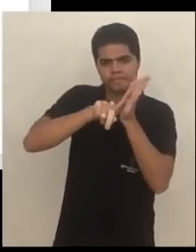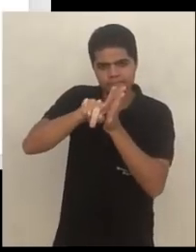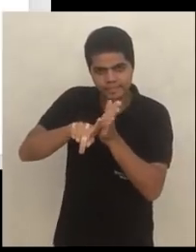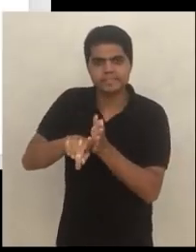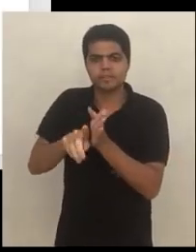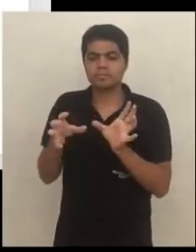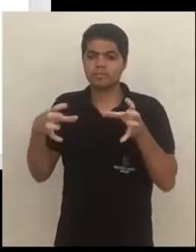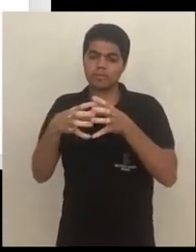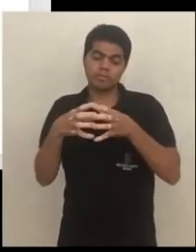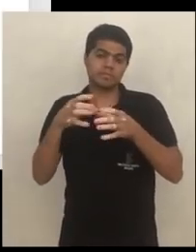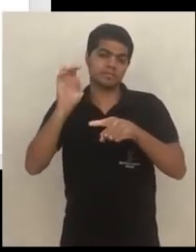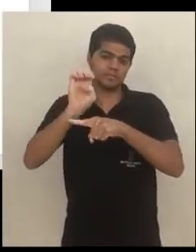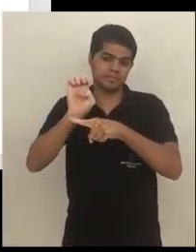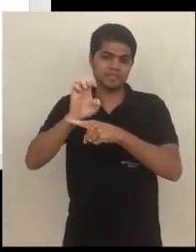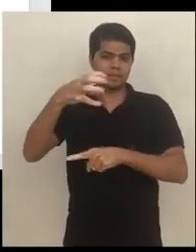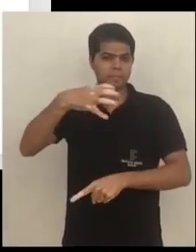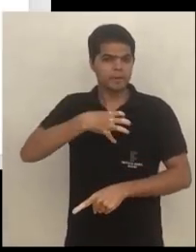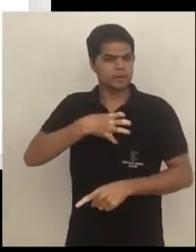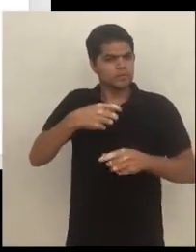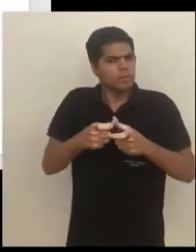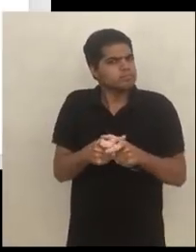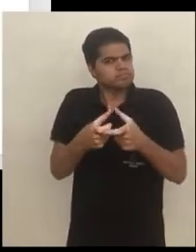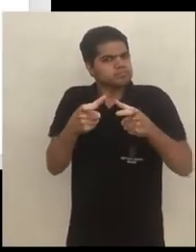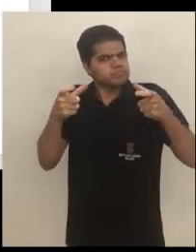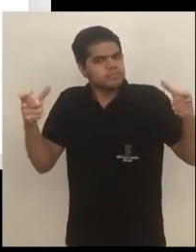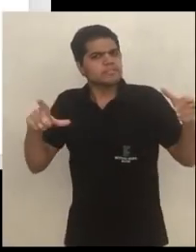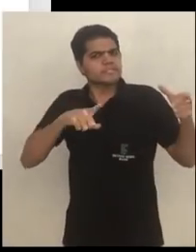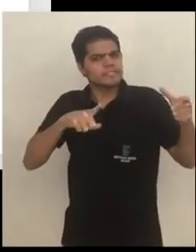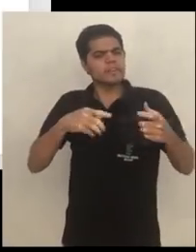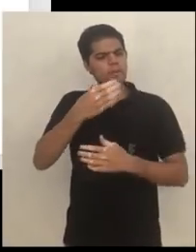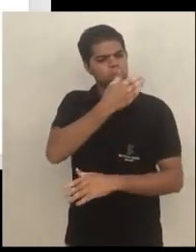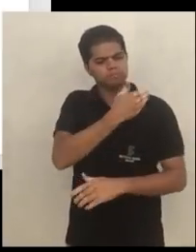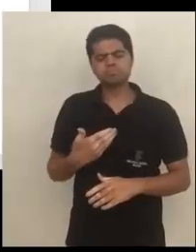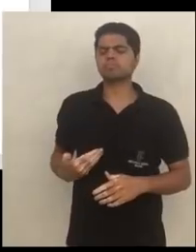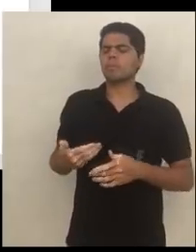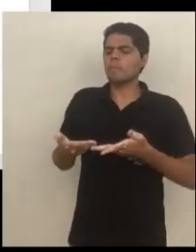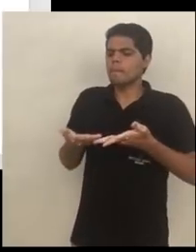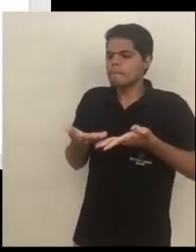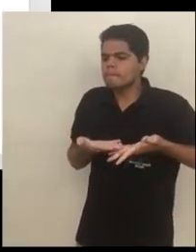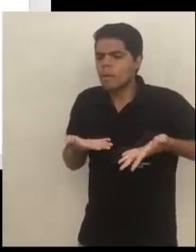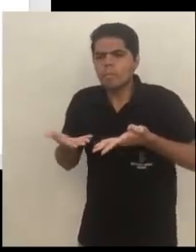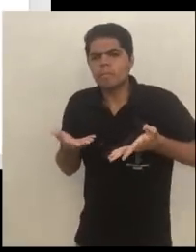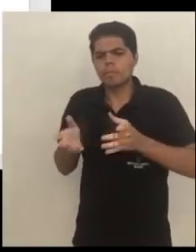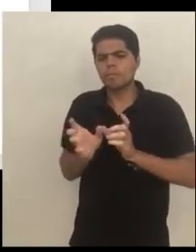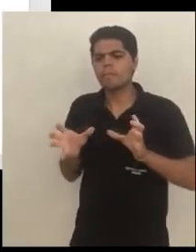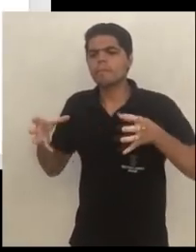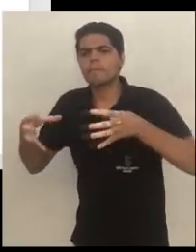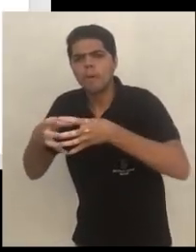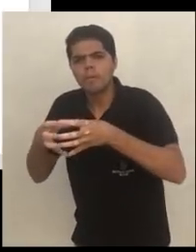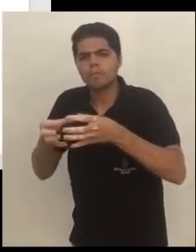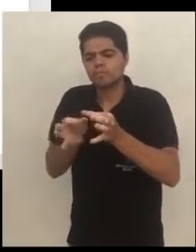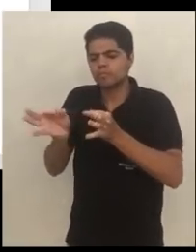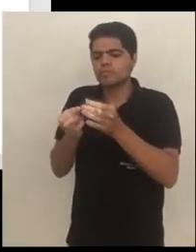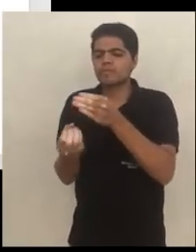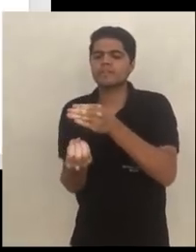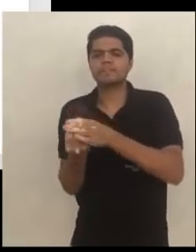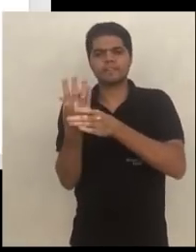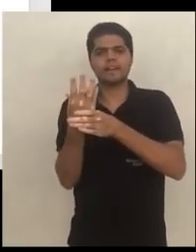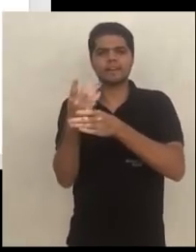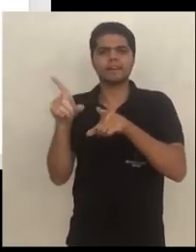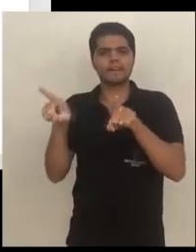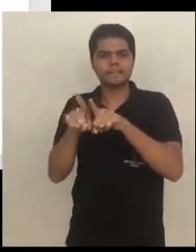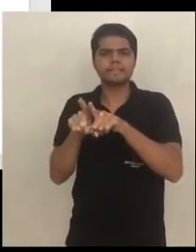Bahia, ela tende a aglutinar e organizar esse público justamente para montar esse banco de especialistas para